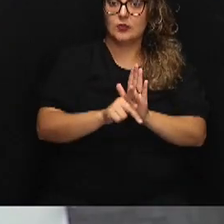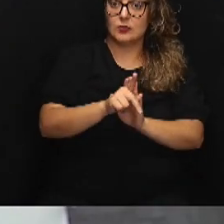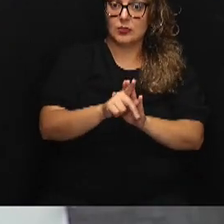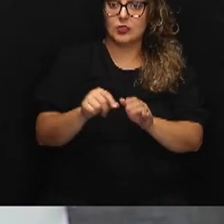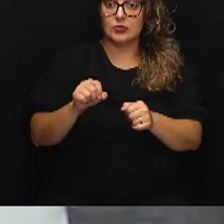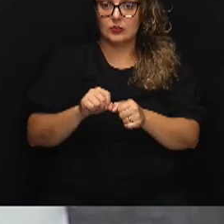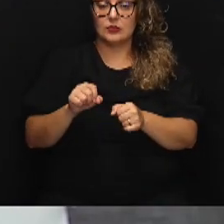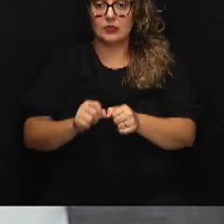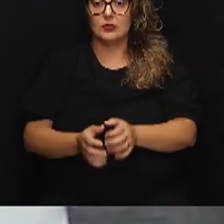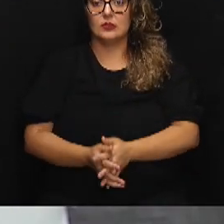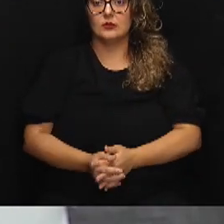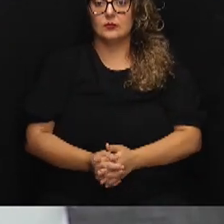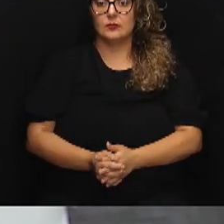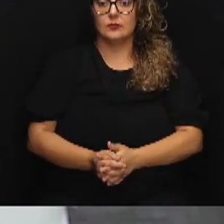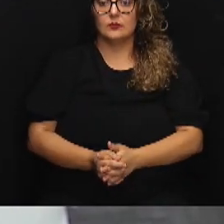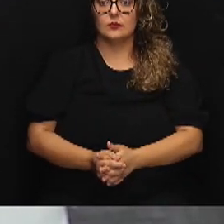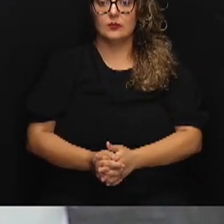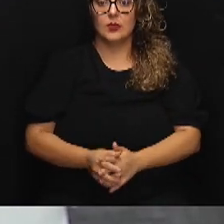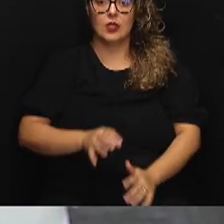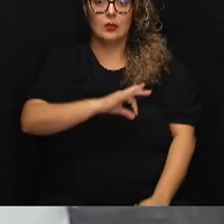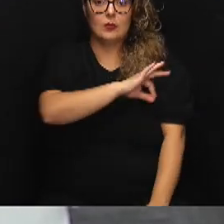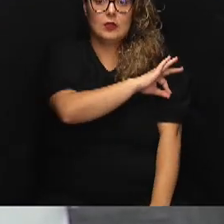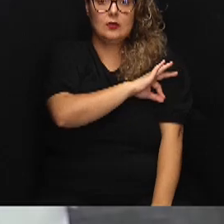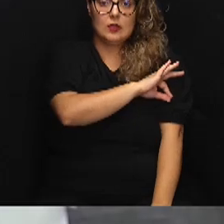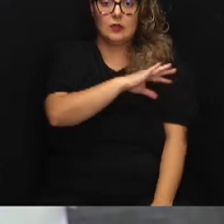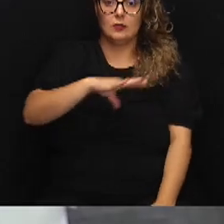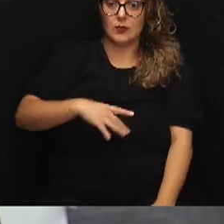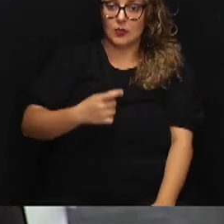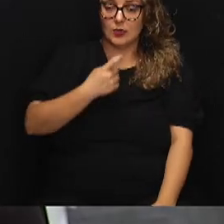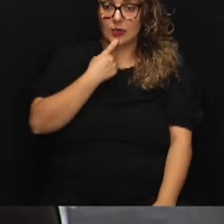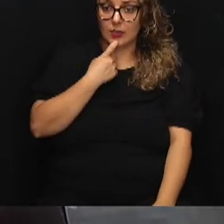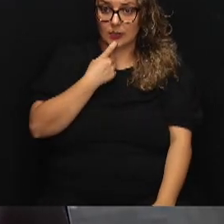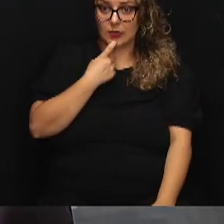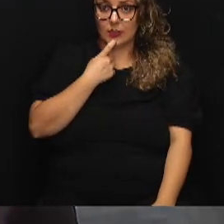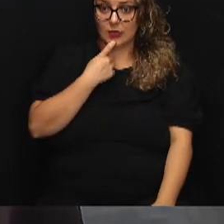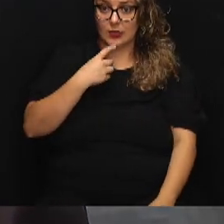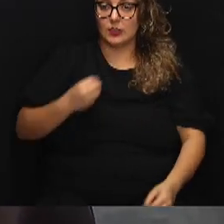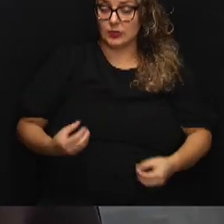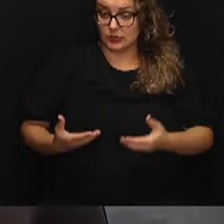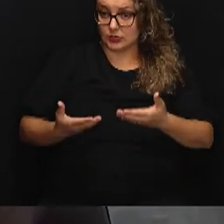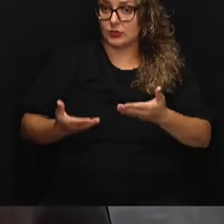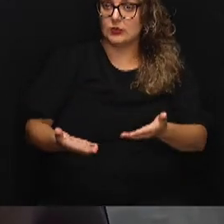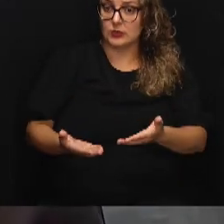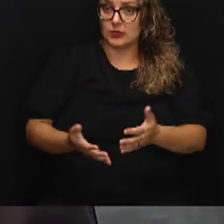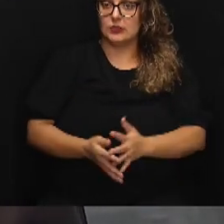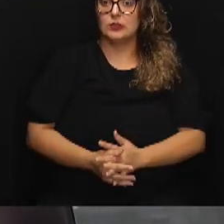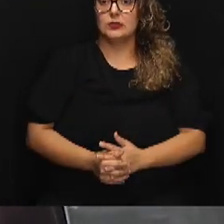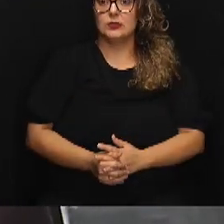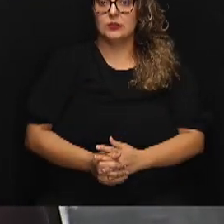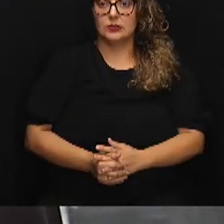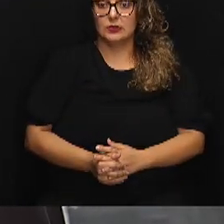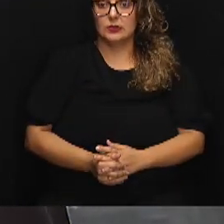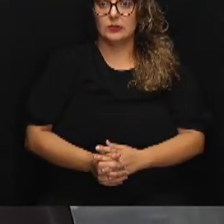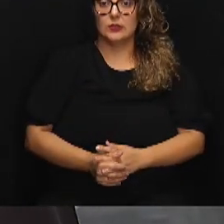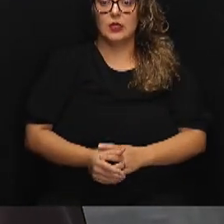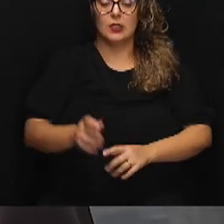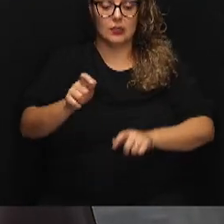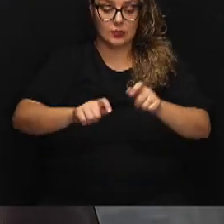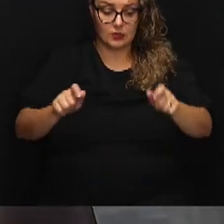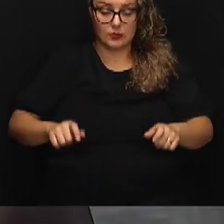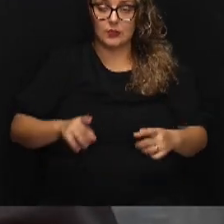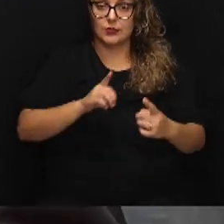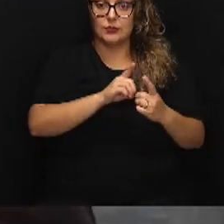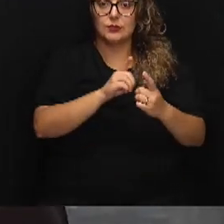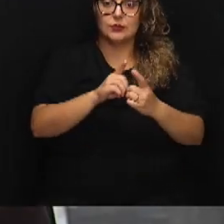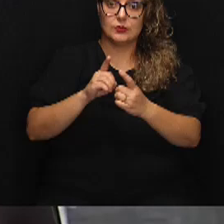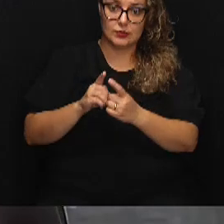que a Prefeitura Municipal de Campinas disponha para que essas pessoas sejam atendidas,